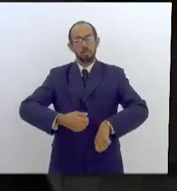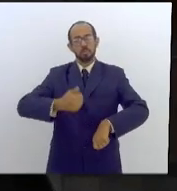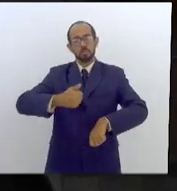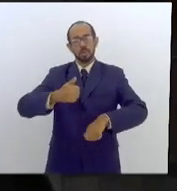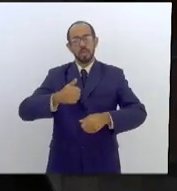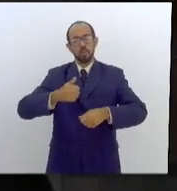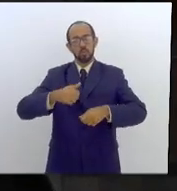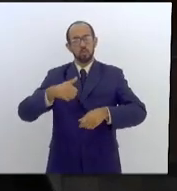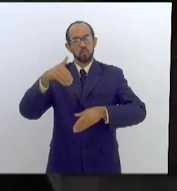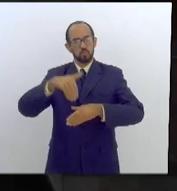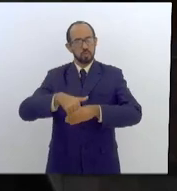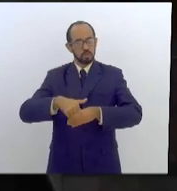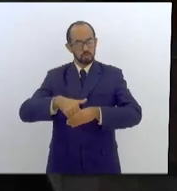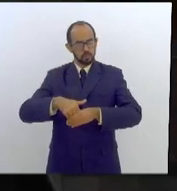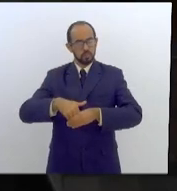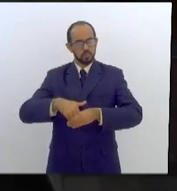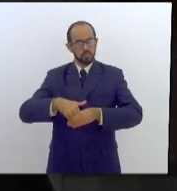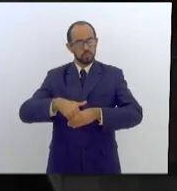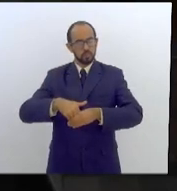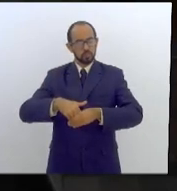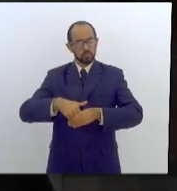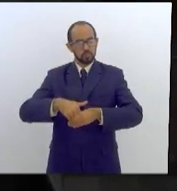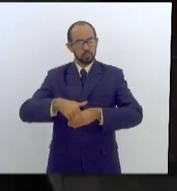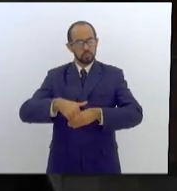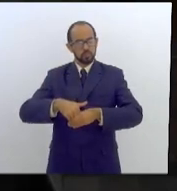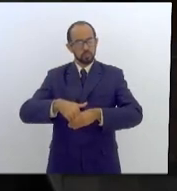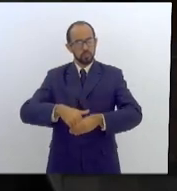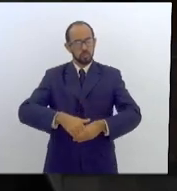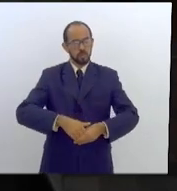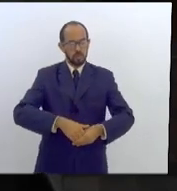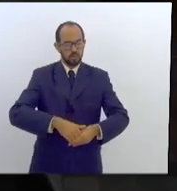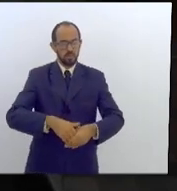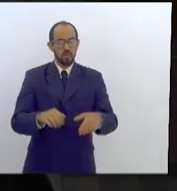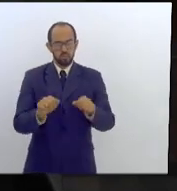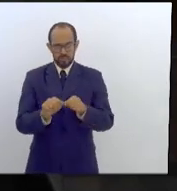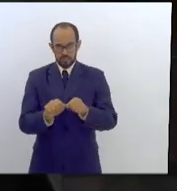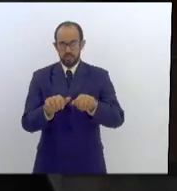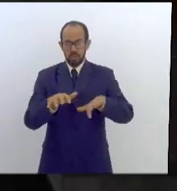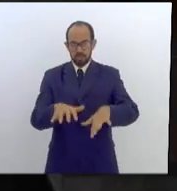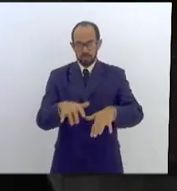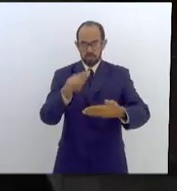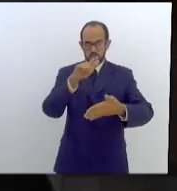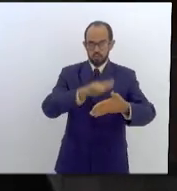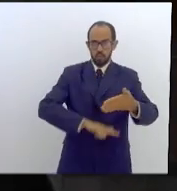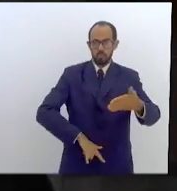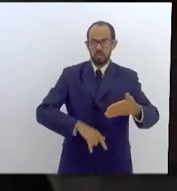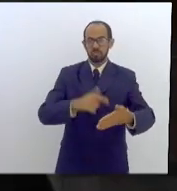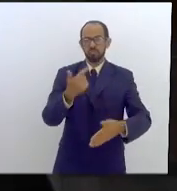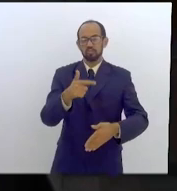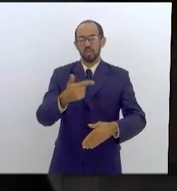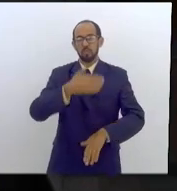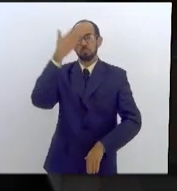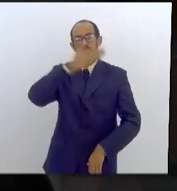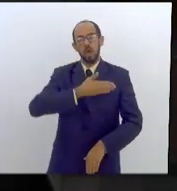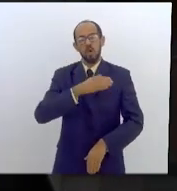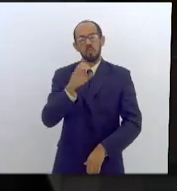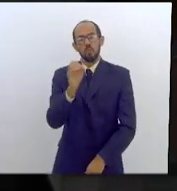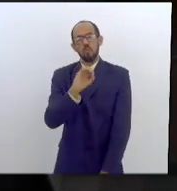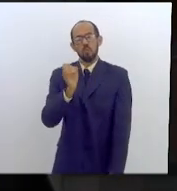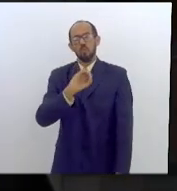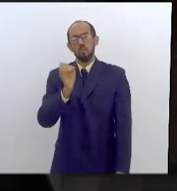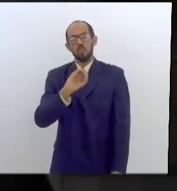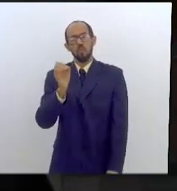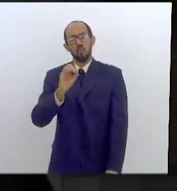e dá uma entra com documento desse sem nenhuma prova material